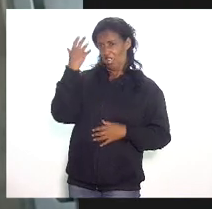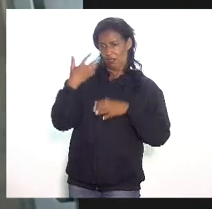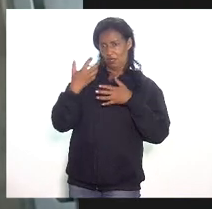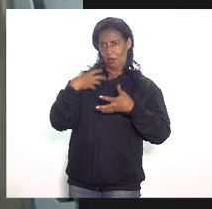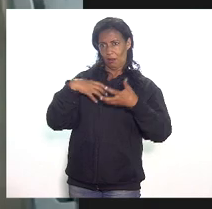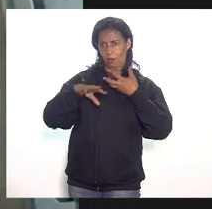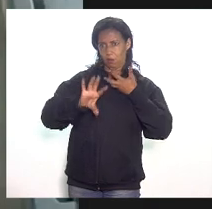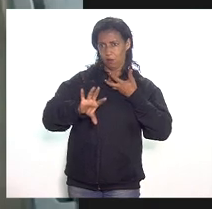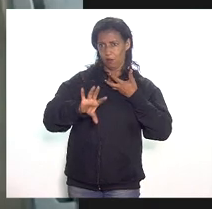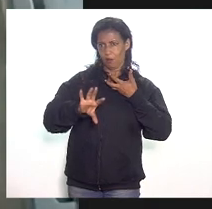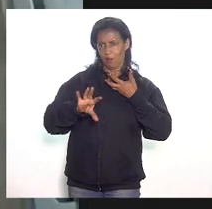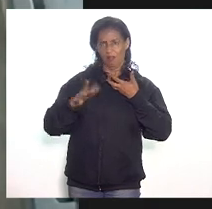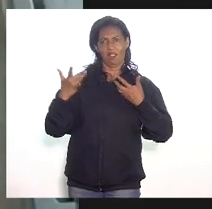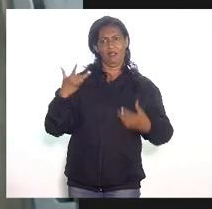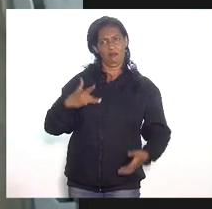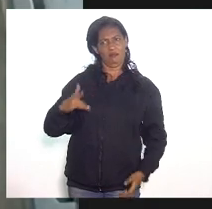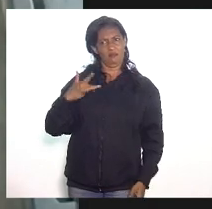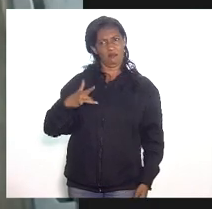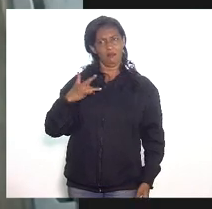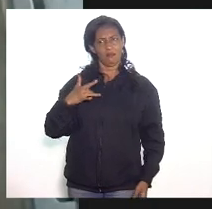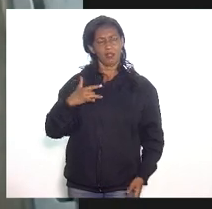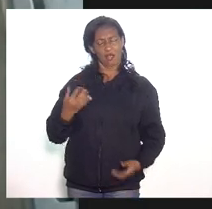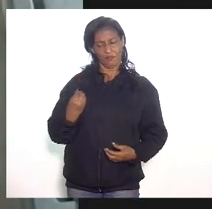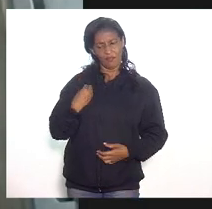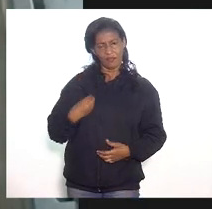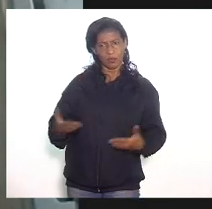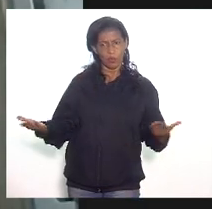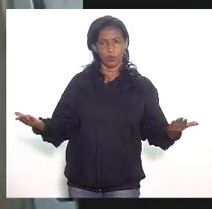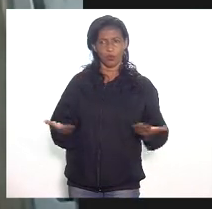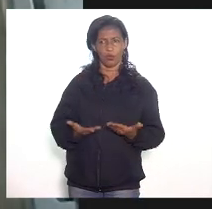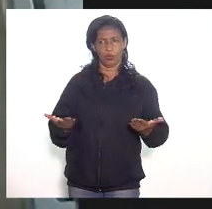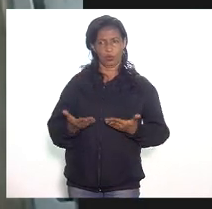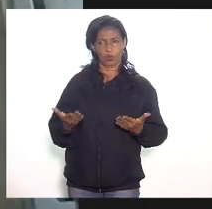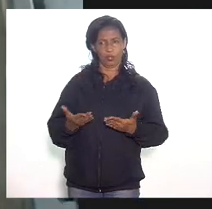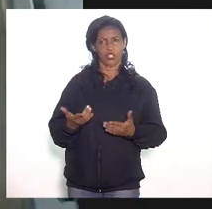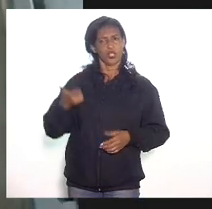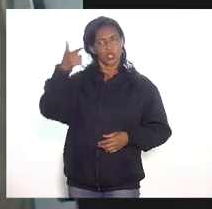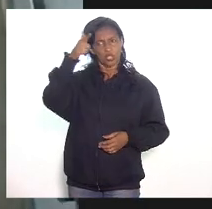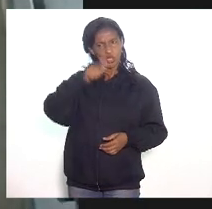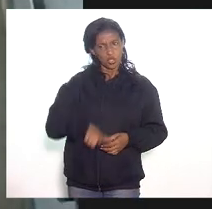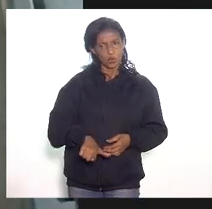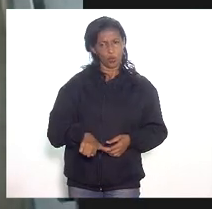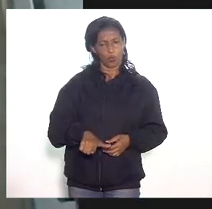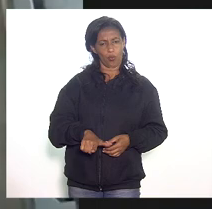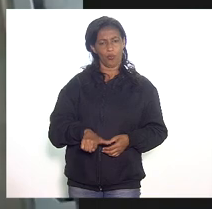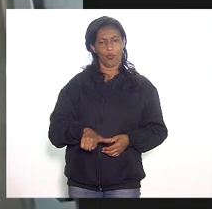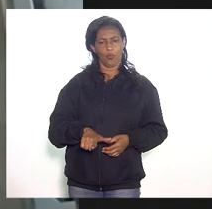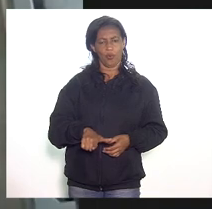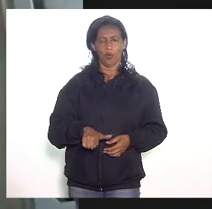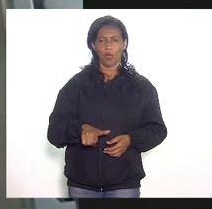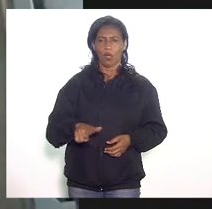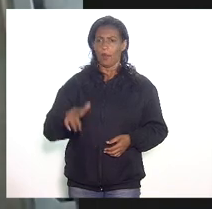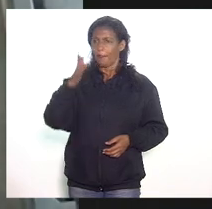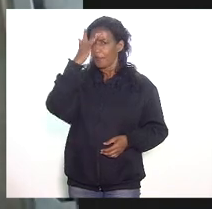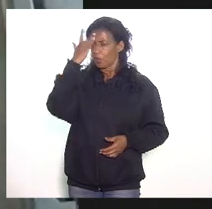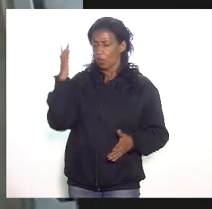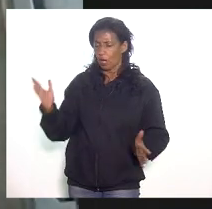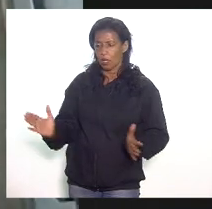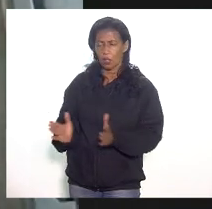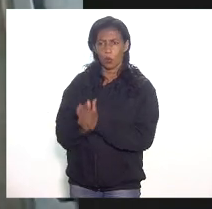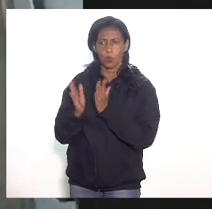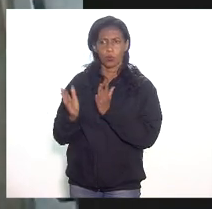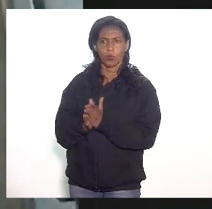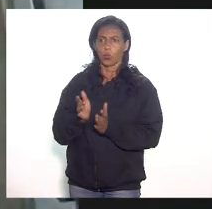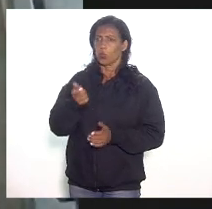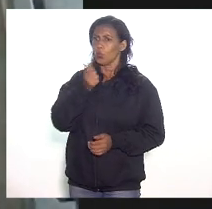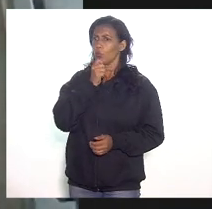porque é lamentável que no momento nós estamos vivenciando hoje, e digo mais uma vez, vocês estão sem o que comer, as pessoas estão voltando a usar